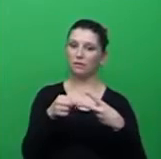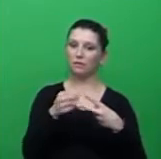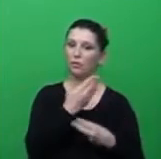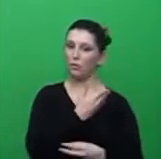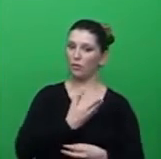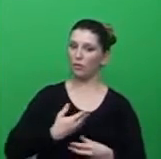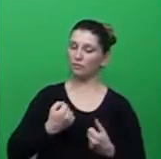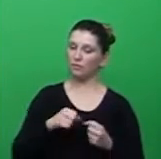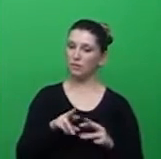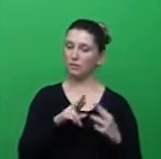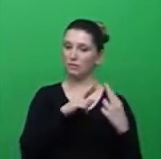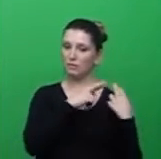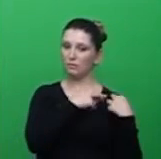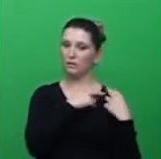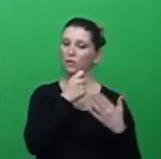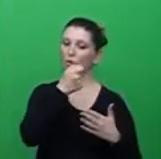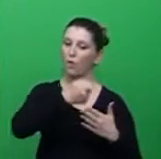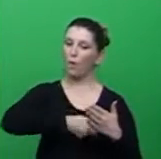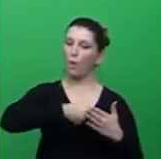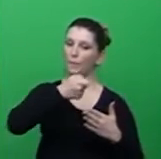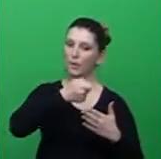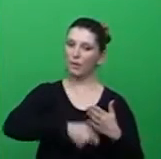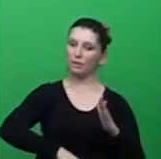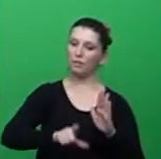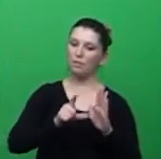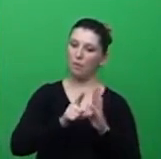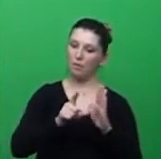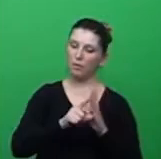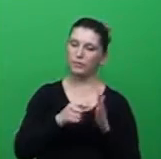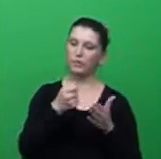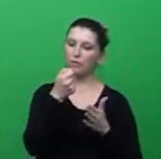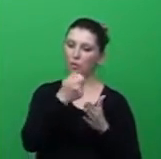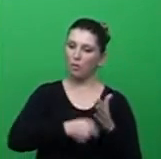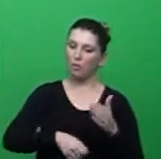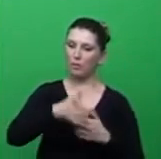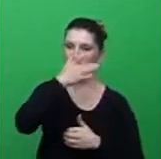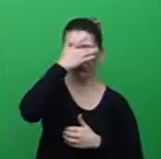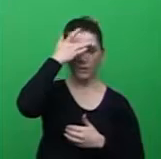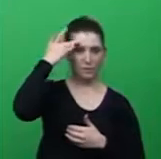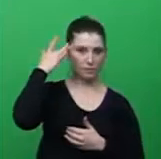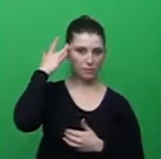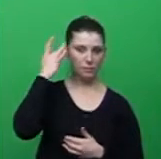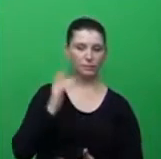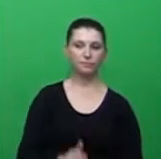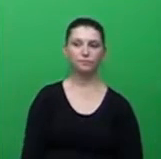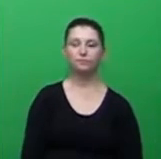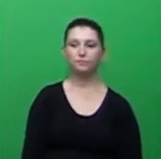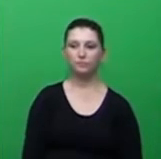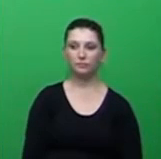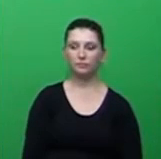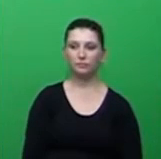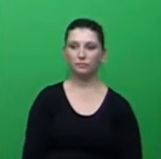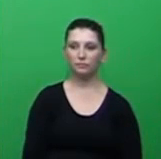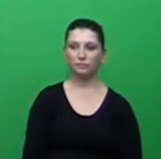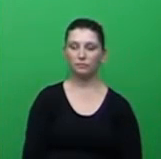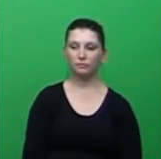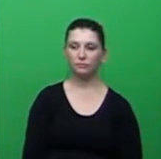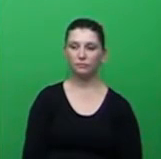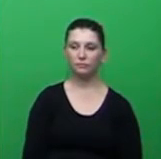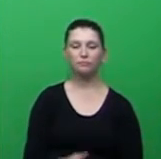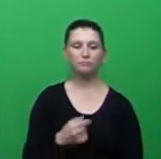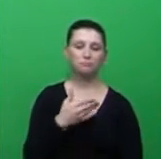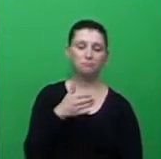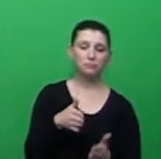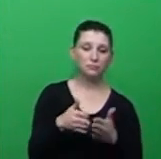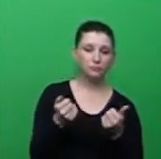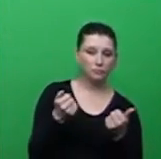sua responsabilidade de cobrar a quem de direito. E eu cobrei lá de um funcionário da prefeitura e ele me disse o seguinte: doutor